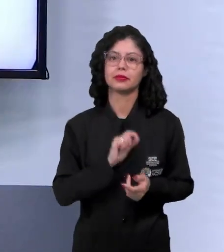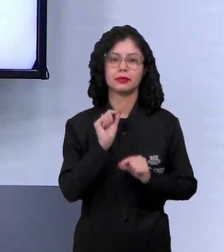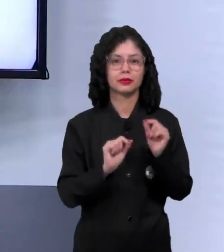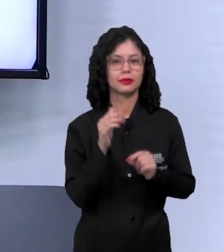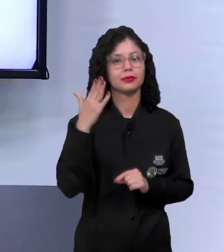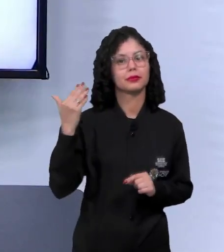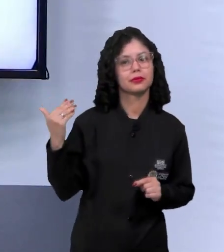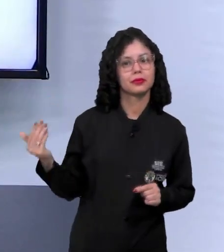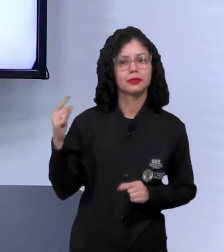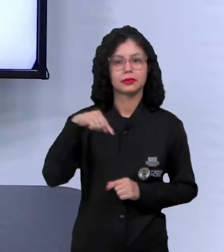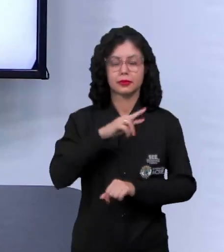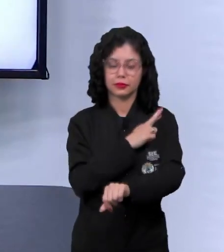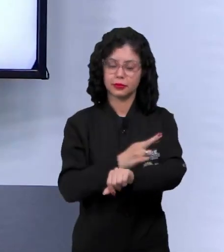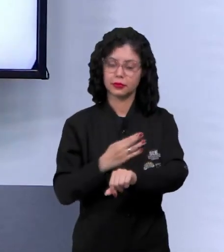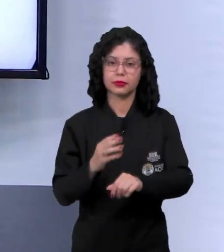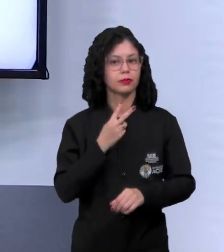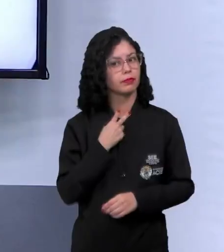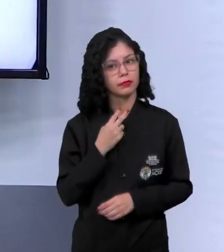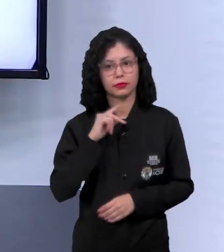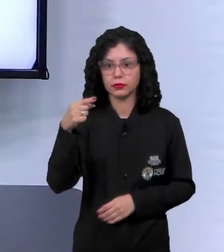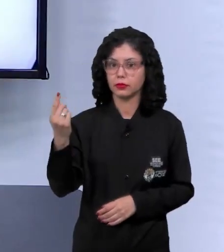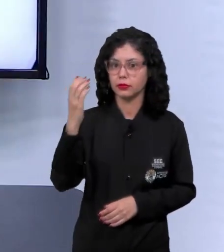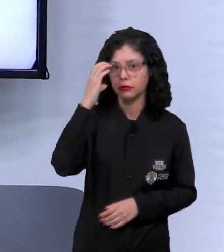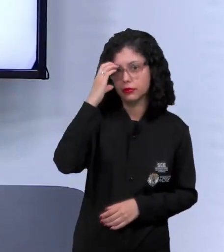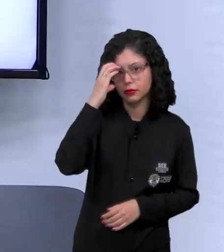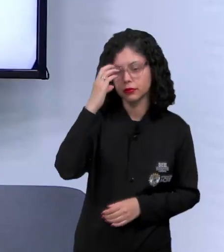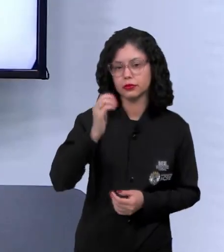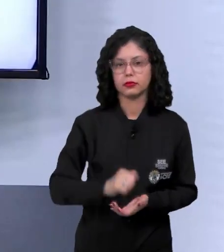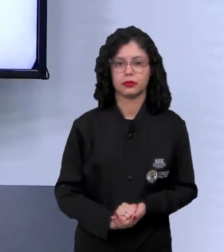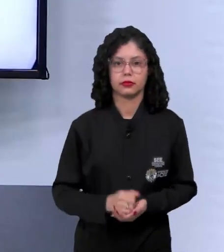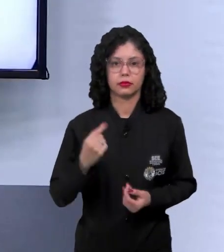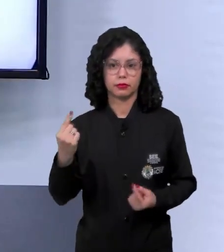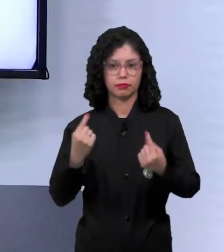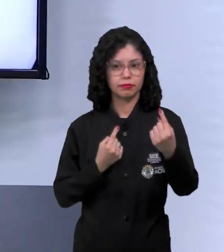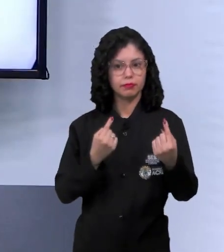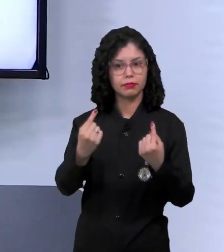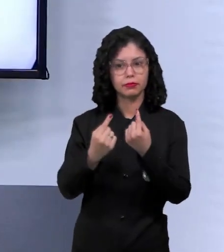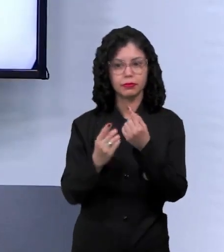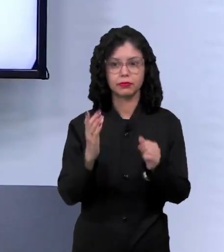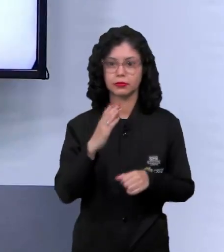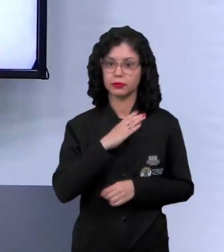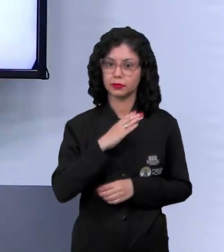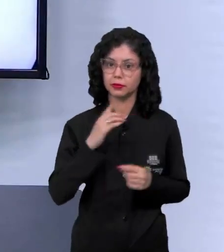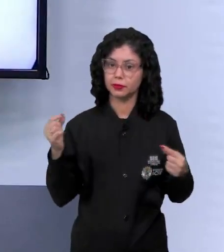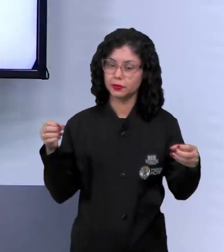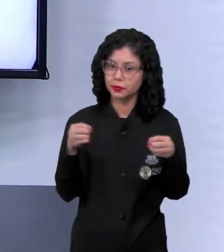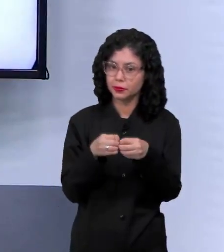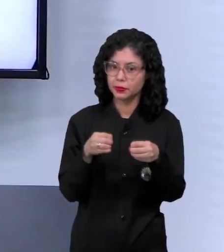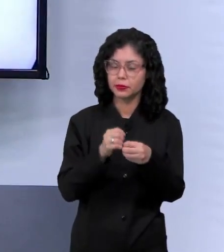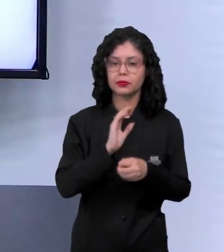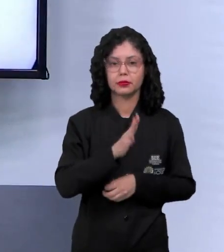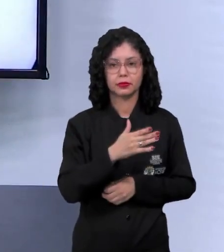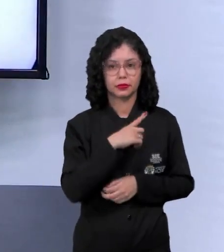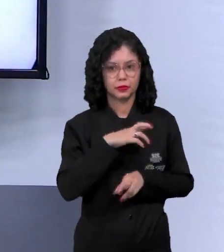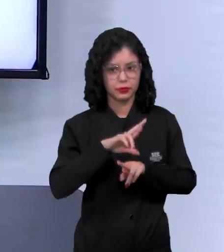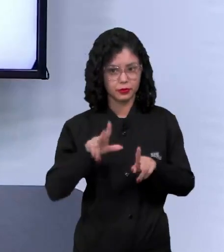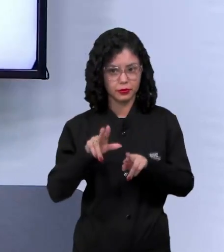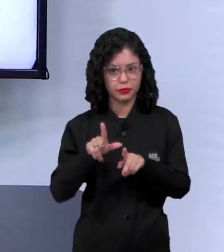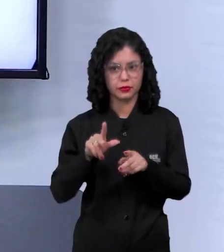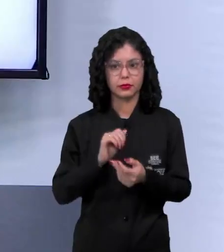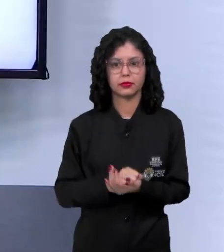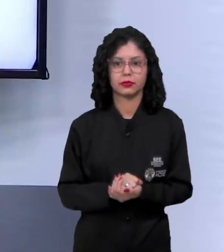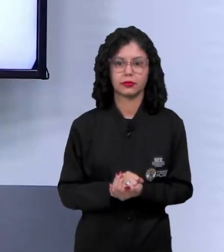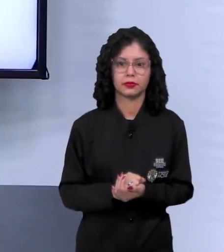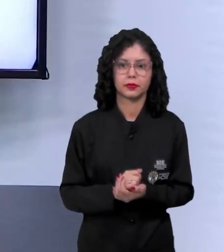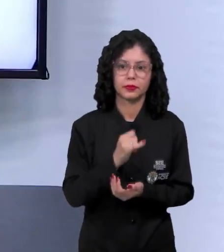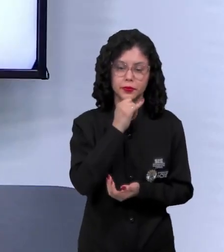é famoso aqui em Rio Branco pode não ser em Cruzeiro do Sul. E apesar de serem cidades bem próximas, já há uma diferença.